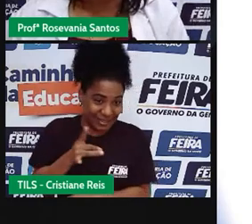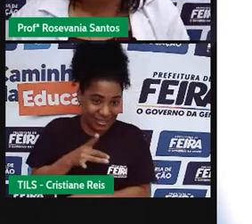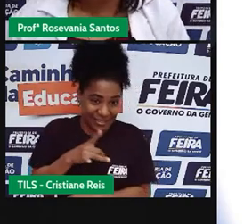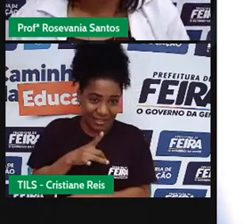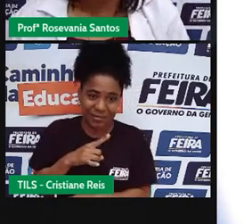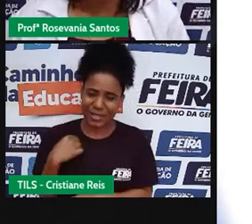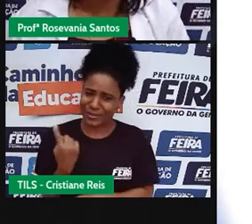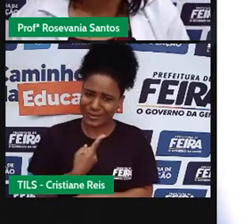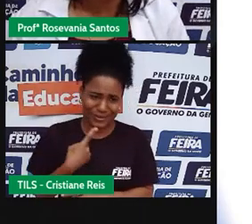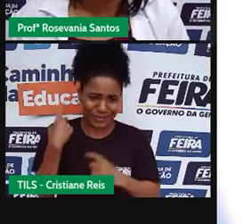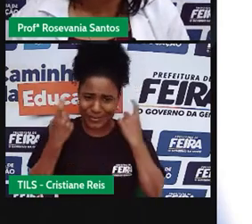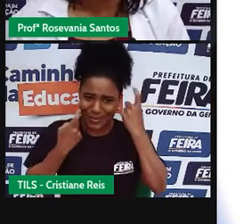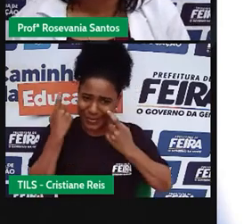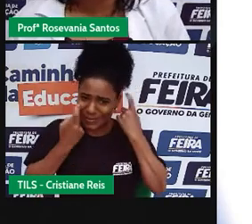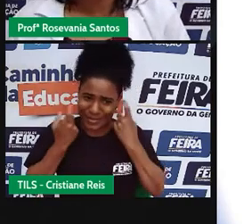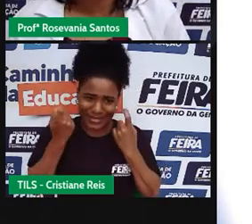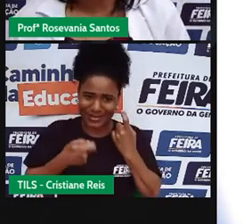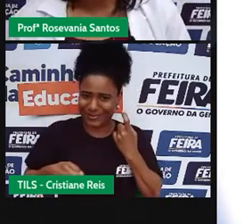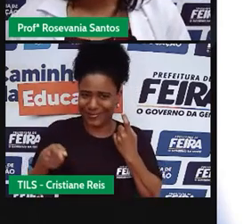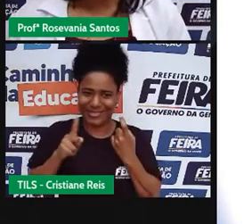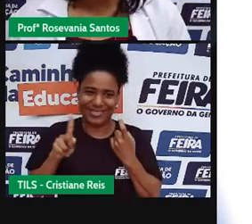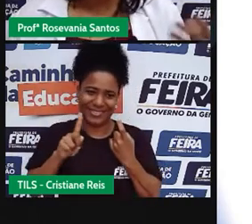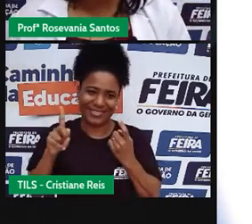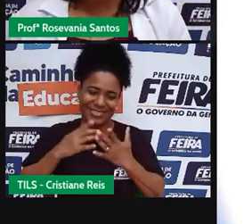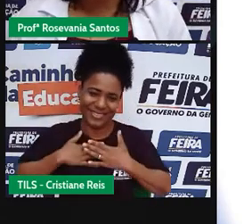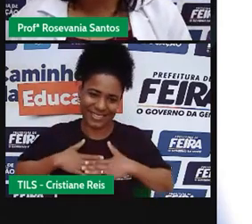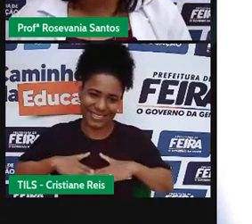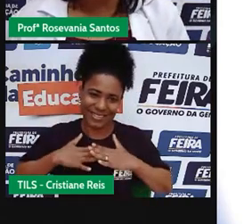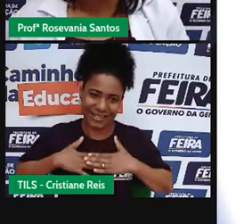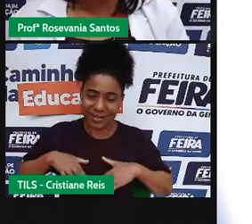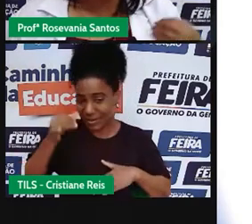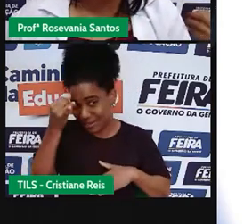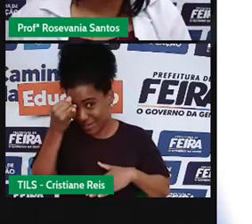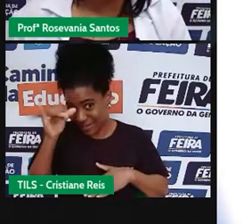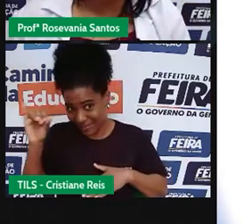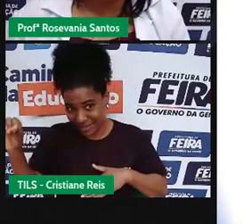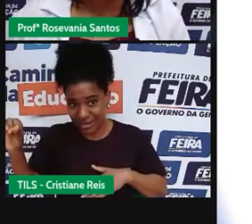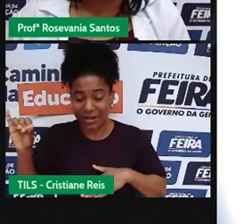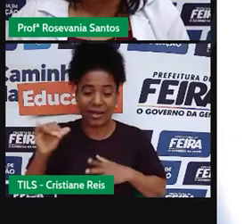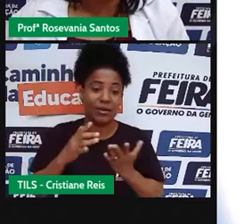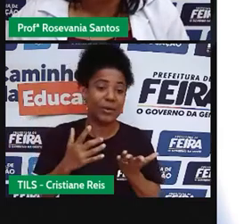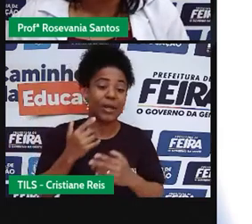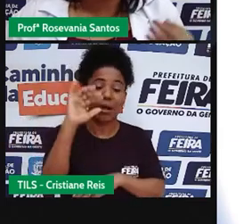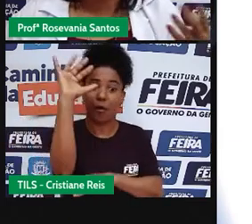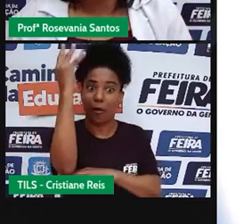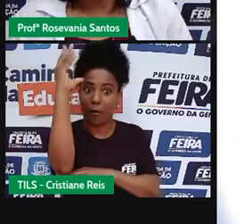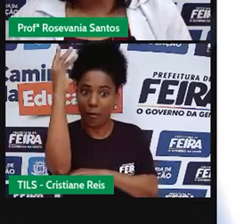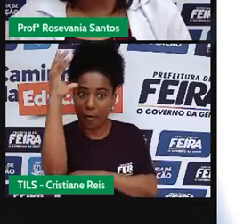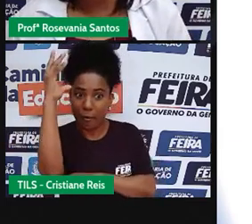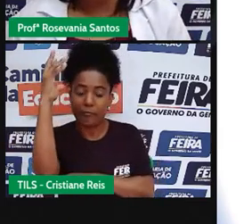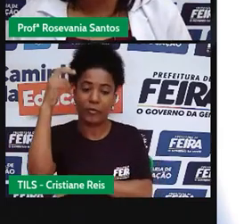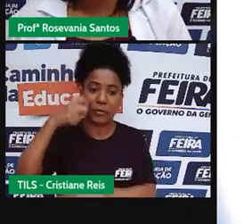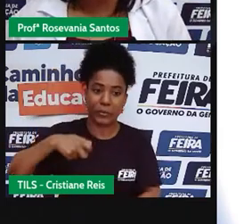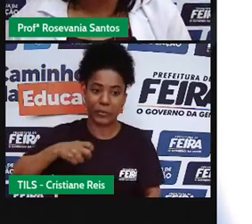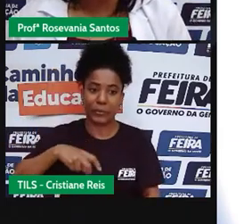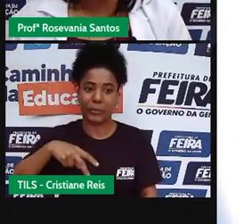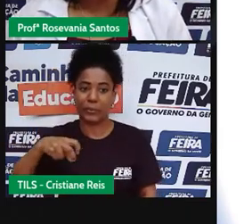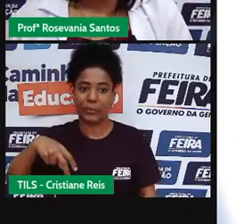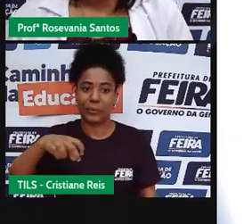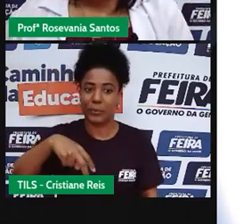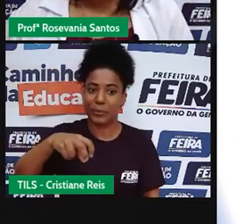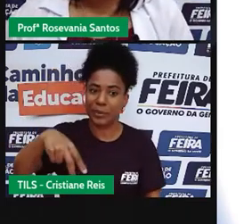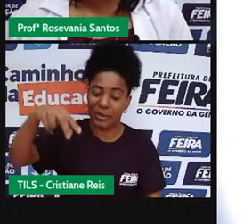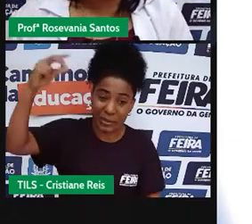devidas, providências e precauções, né? Como não ficar em local aberto, né, embaixo de árvore, quando tiver, né,